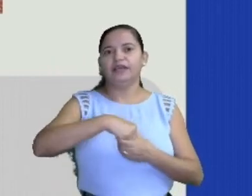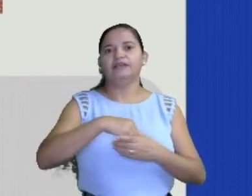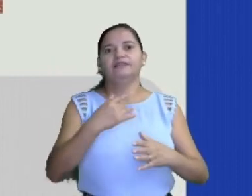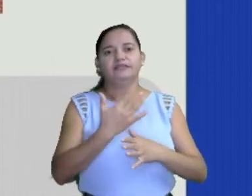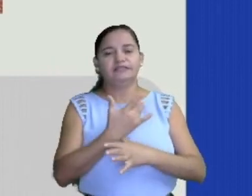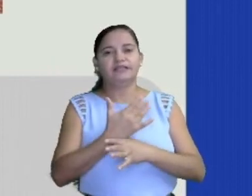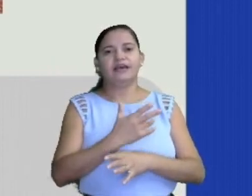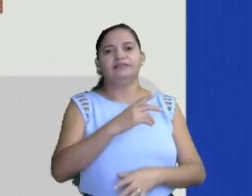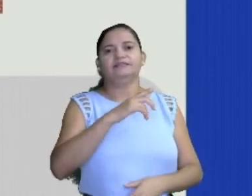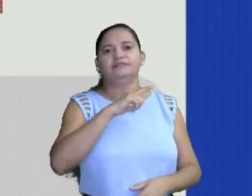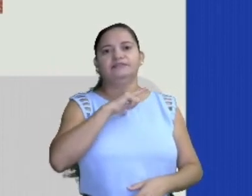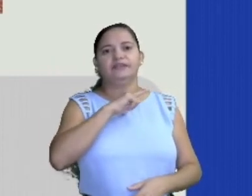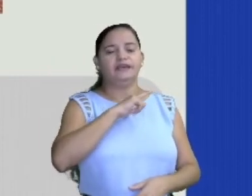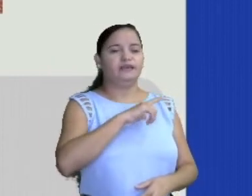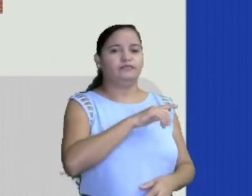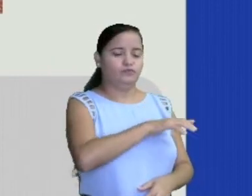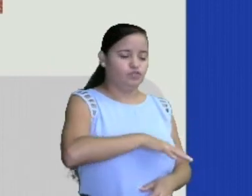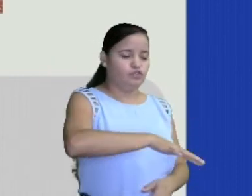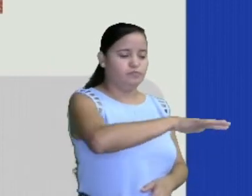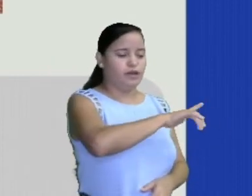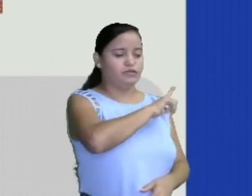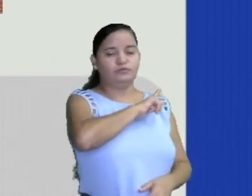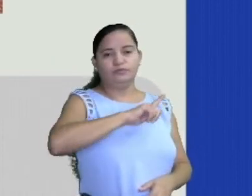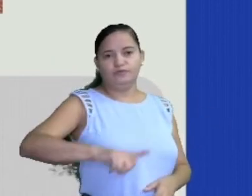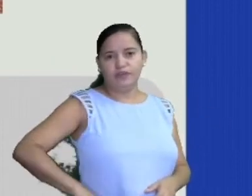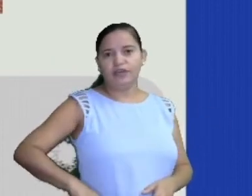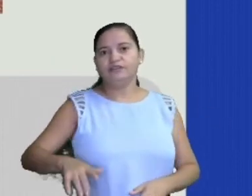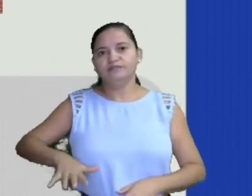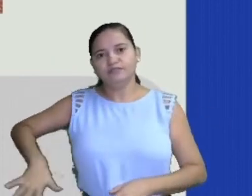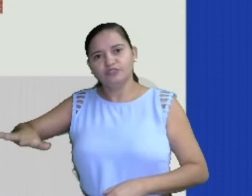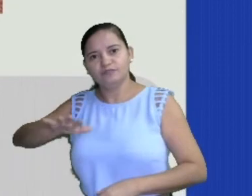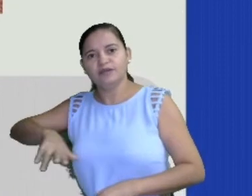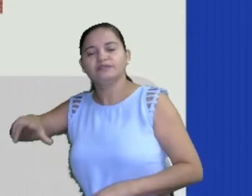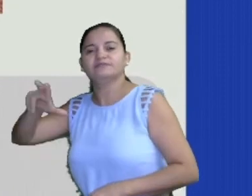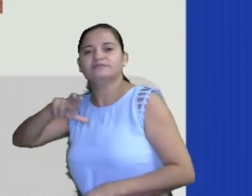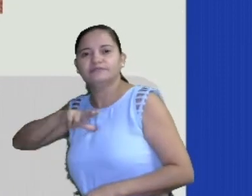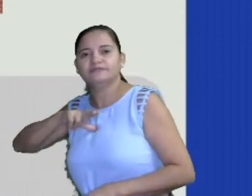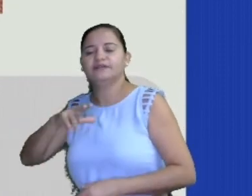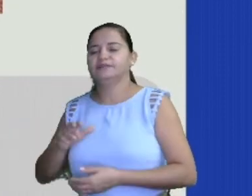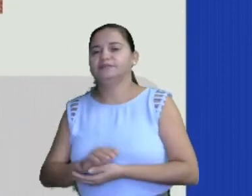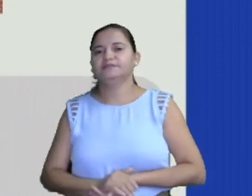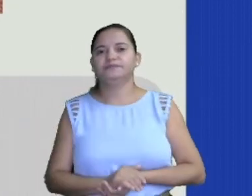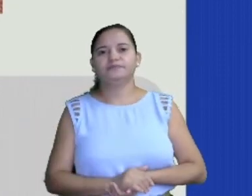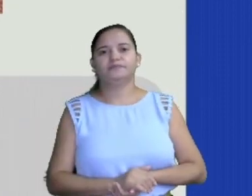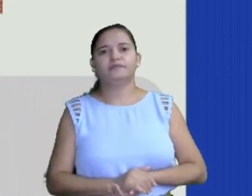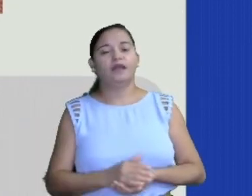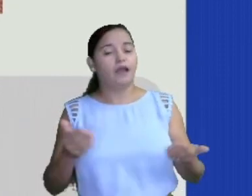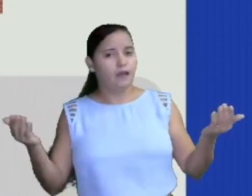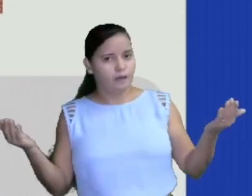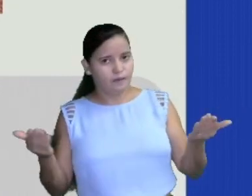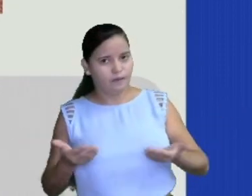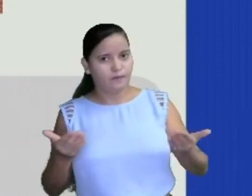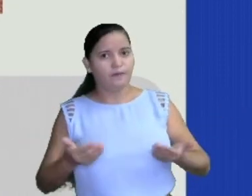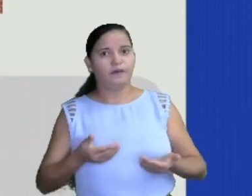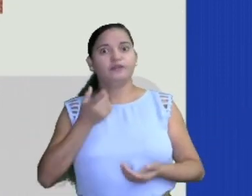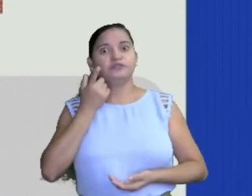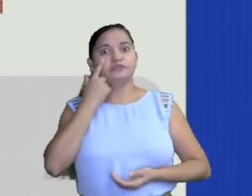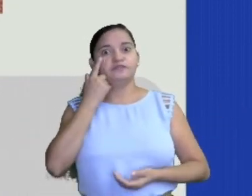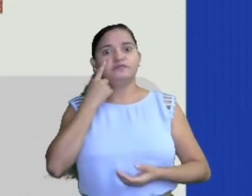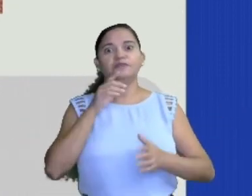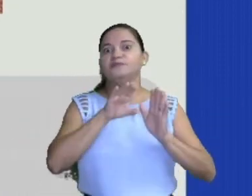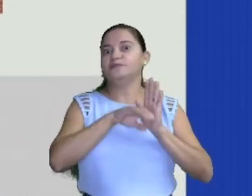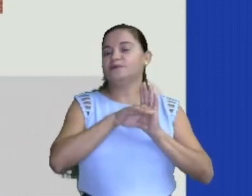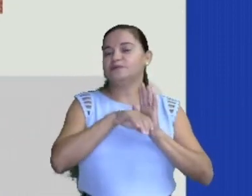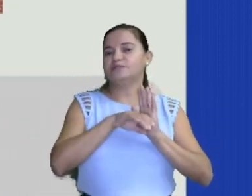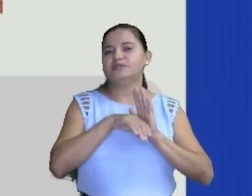espaço público e o espaço privado. E aí nós observamos e vimos o conceito,